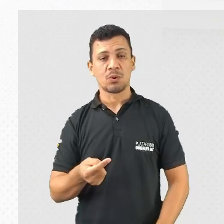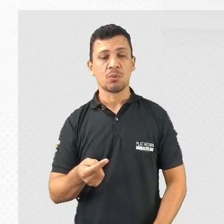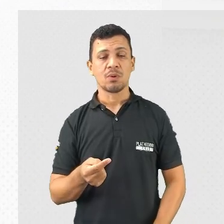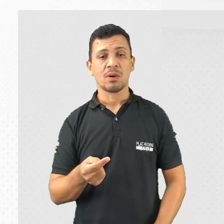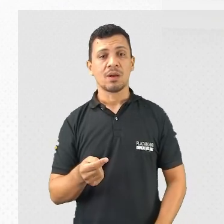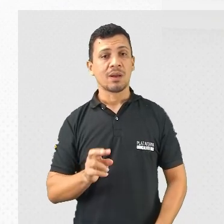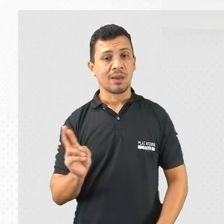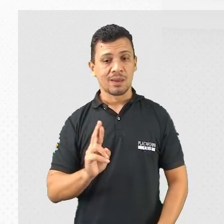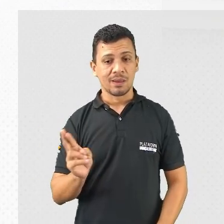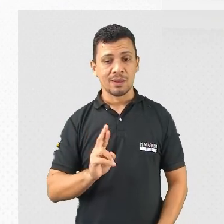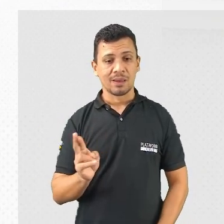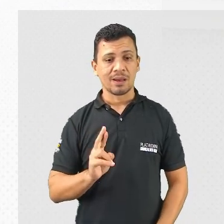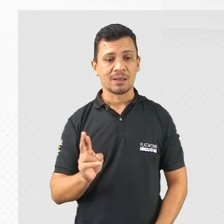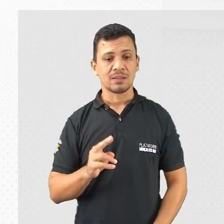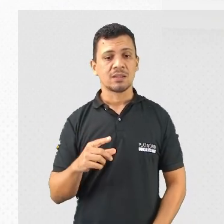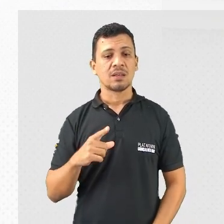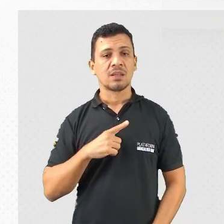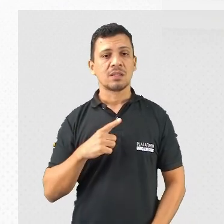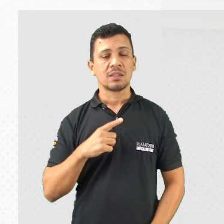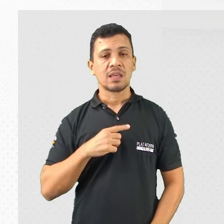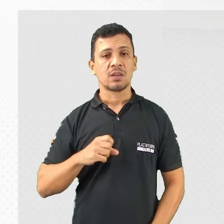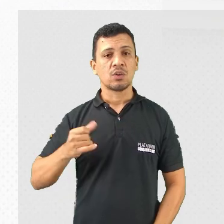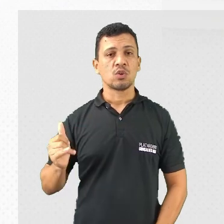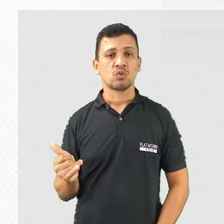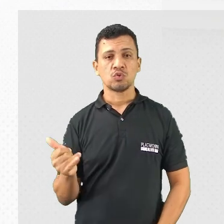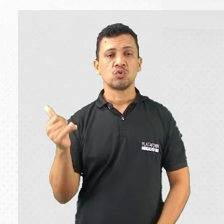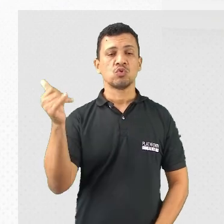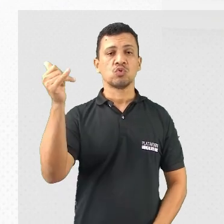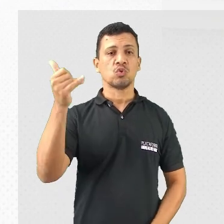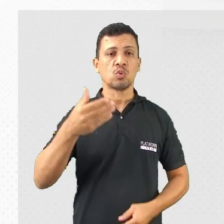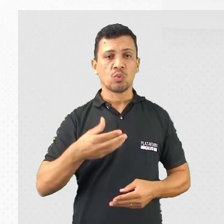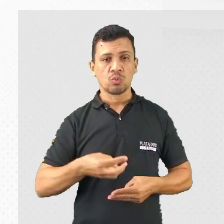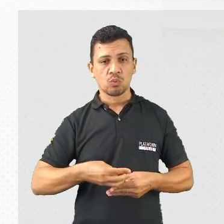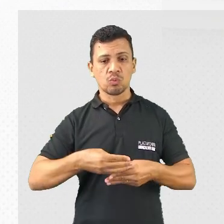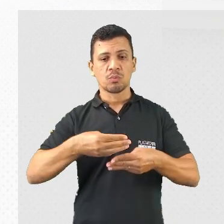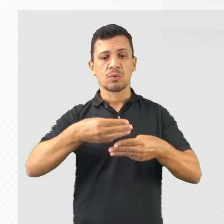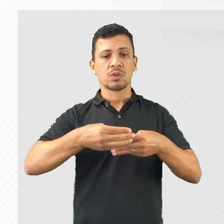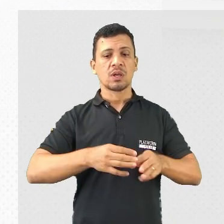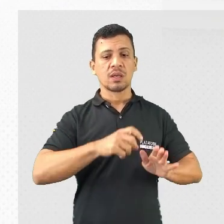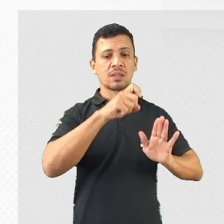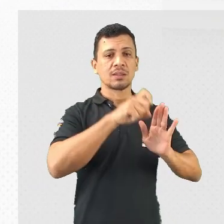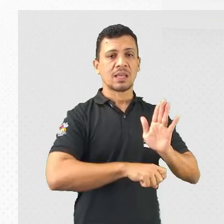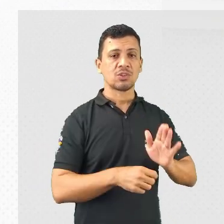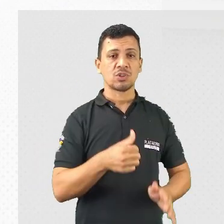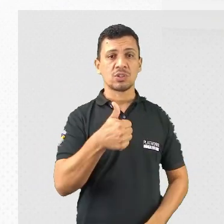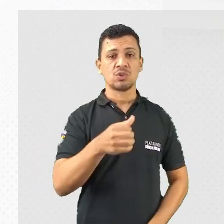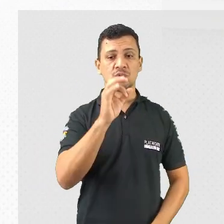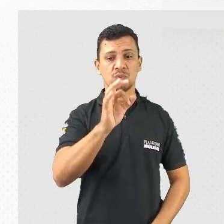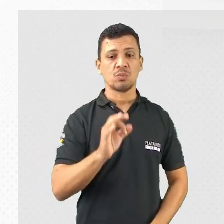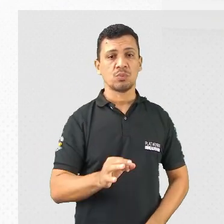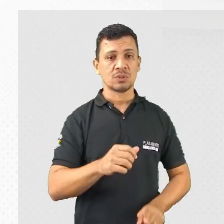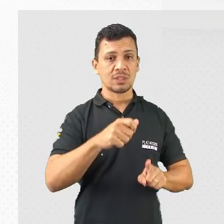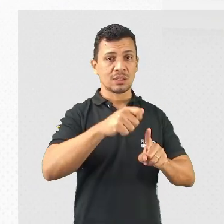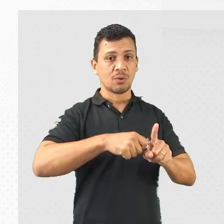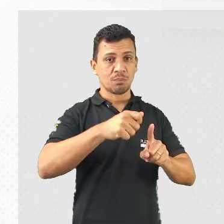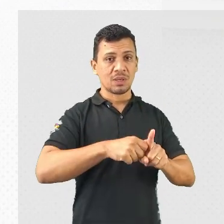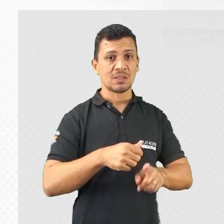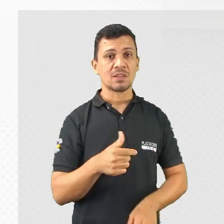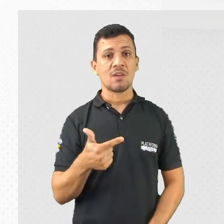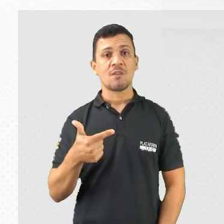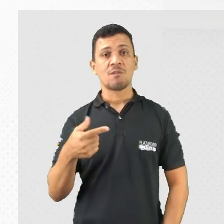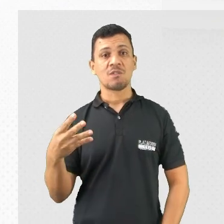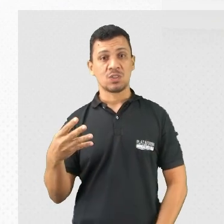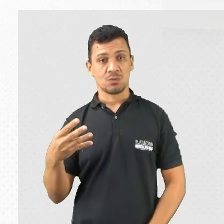no regime de juro composto, com taxa de 1% ao mês durante 24 meses. Determine